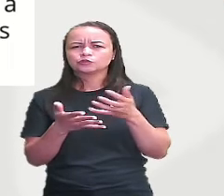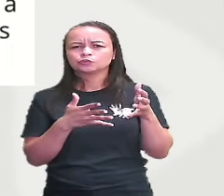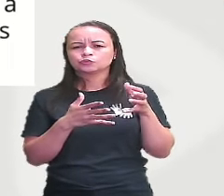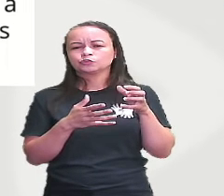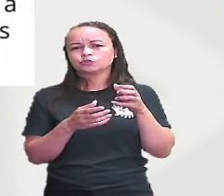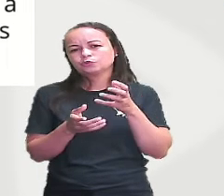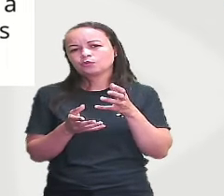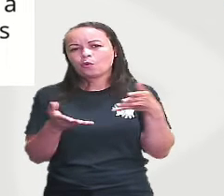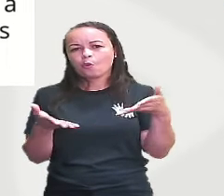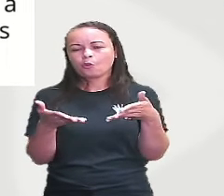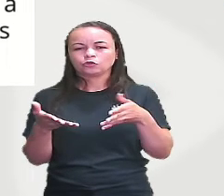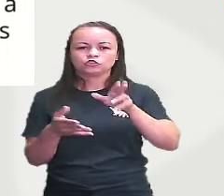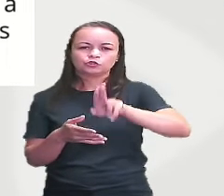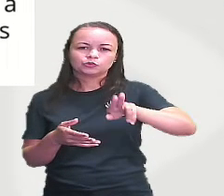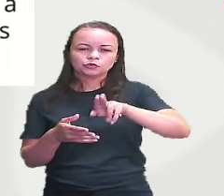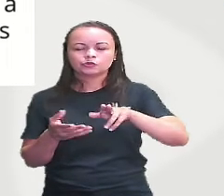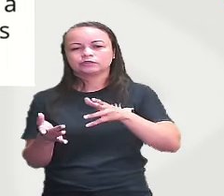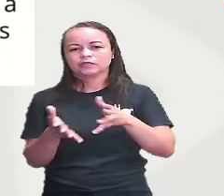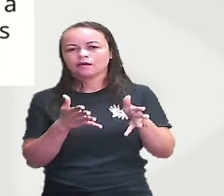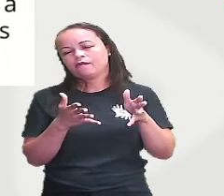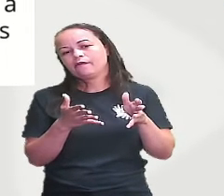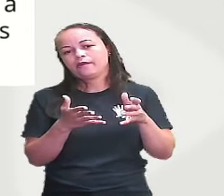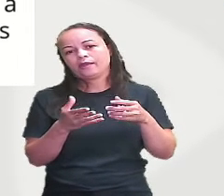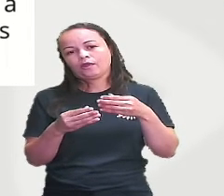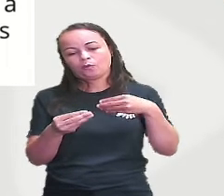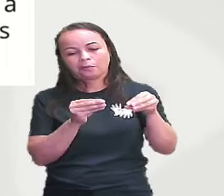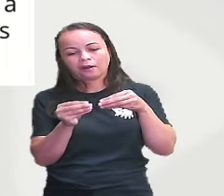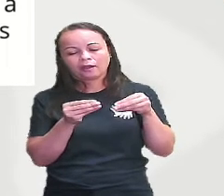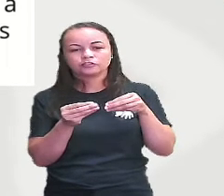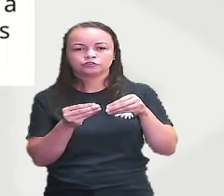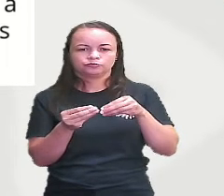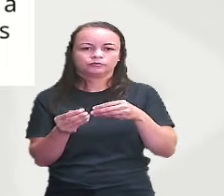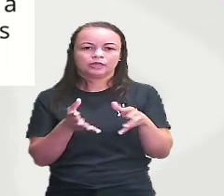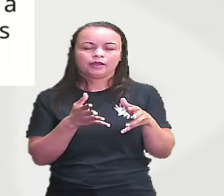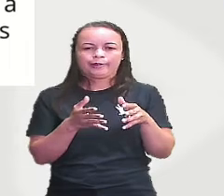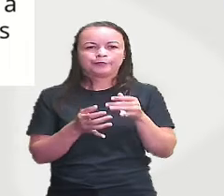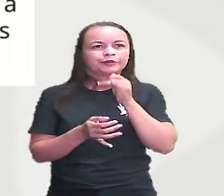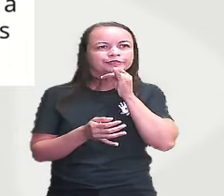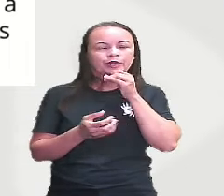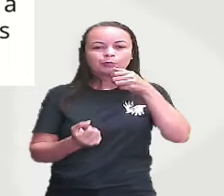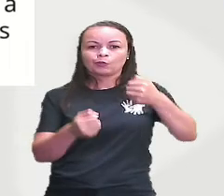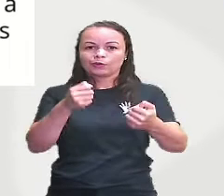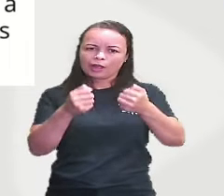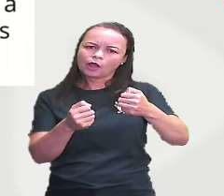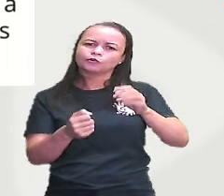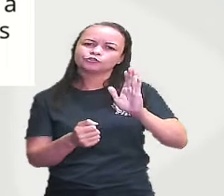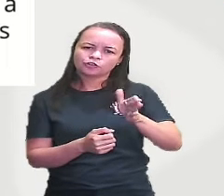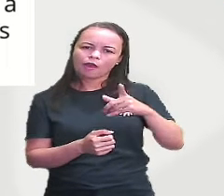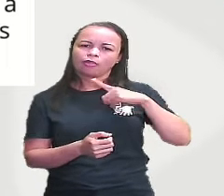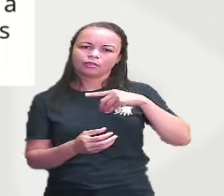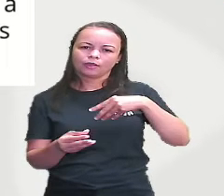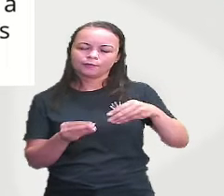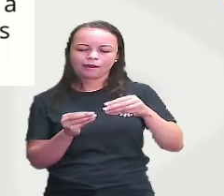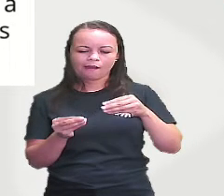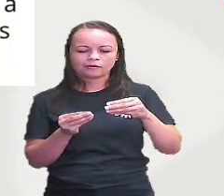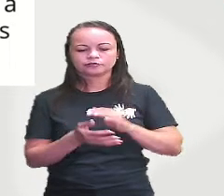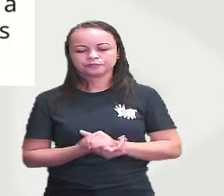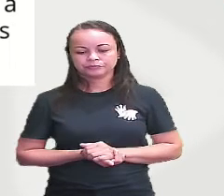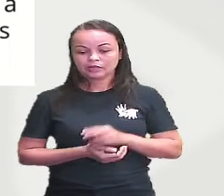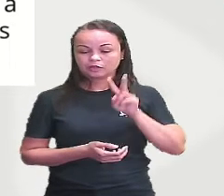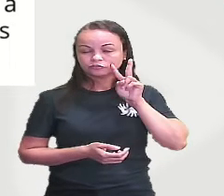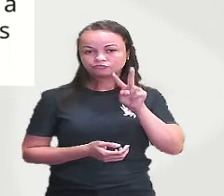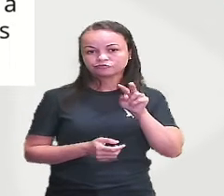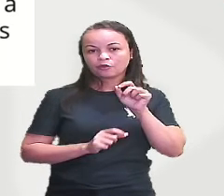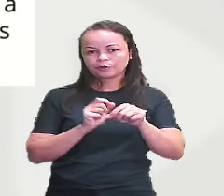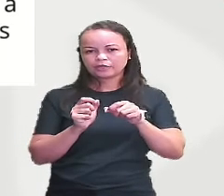já existe, tá? Então, ó, com o uso dos plásticos, o que é que veio? Muito lixo nos